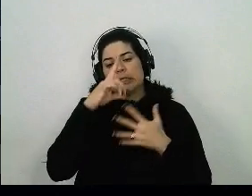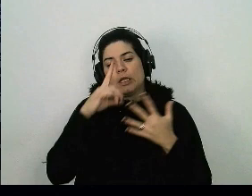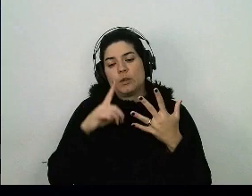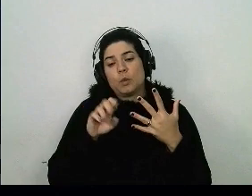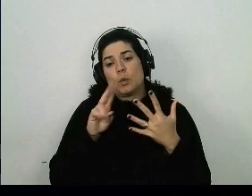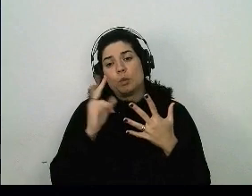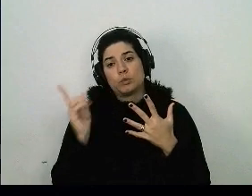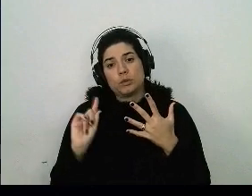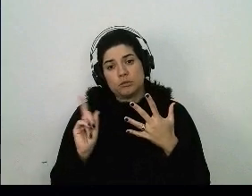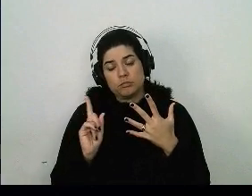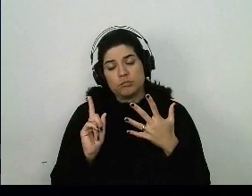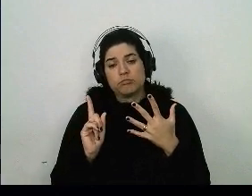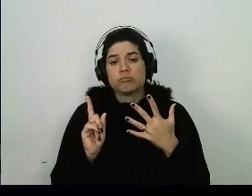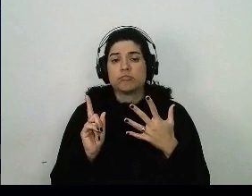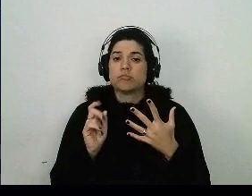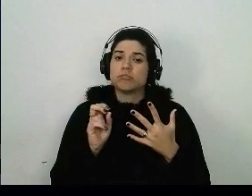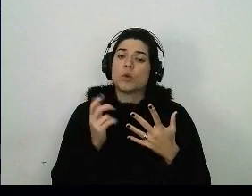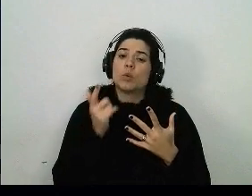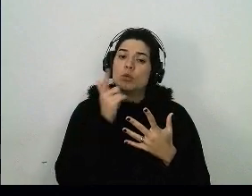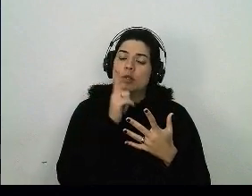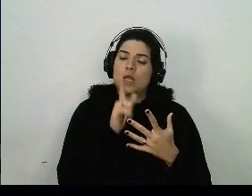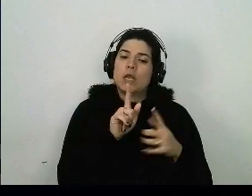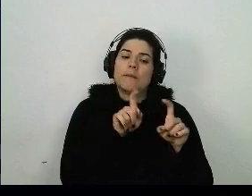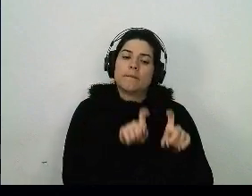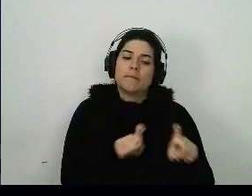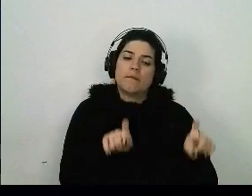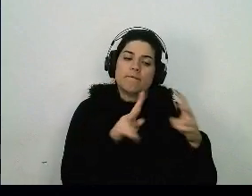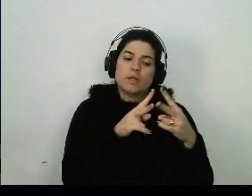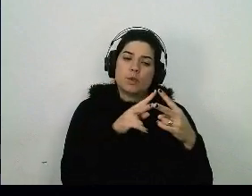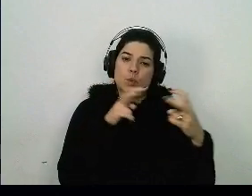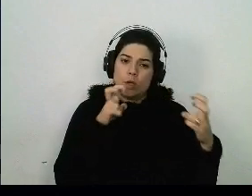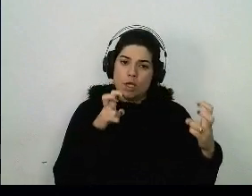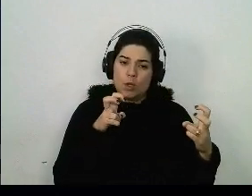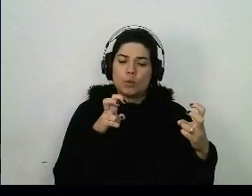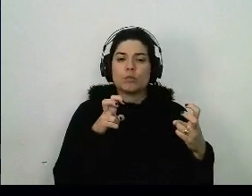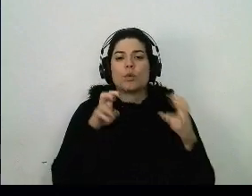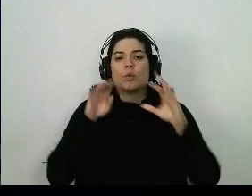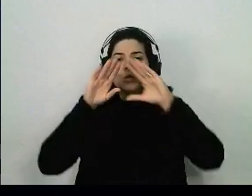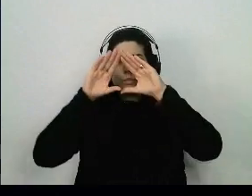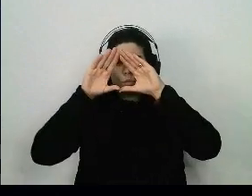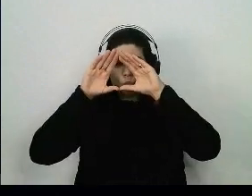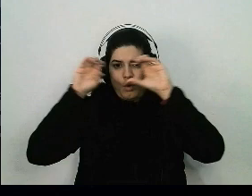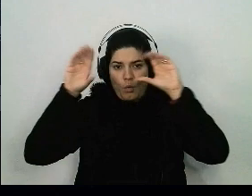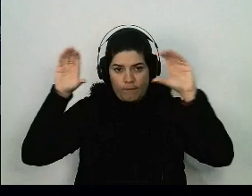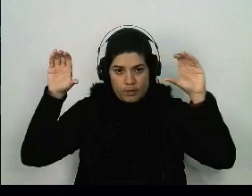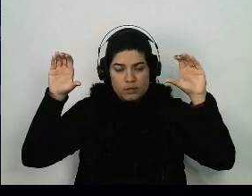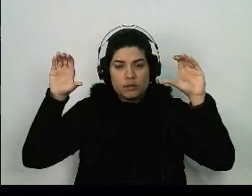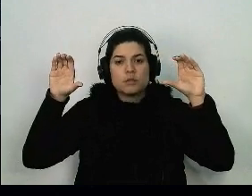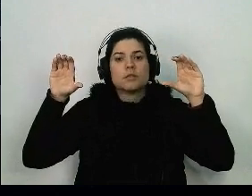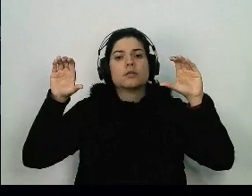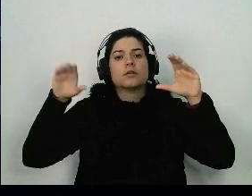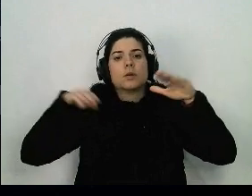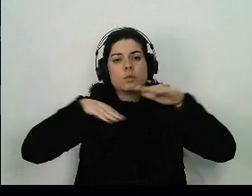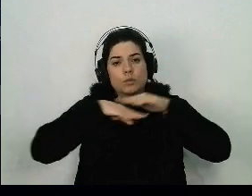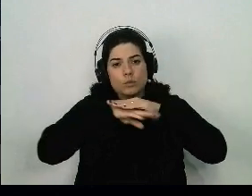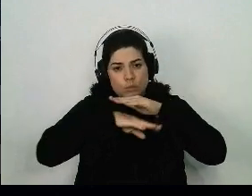máquinas virtuais, com computação em nuvem, containers,